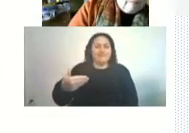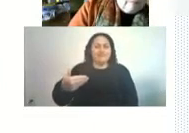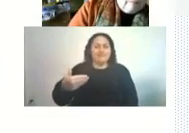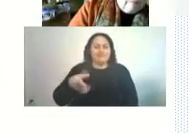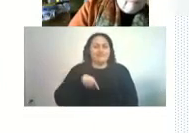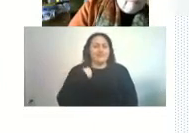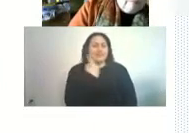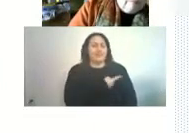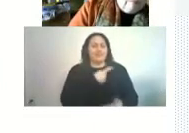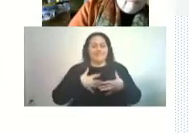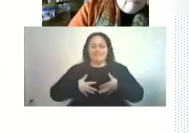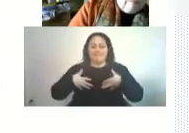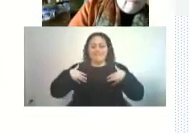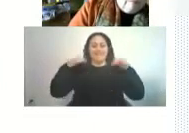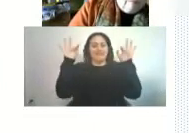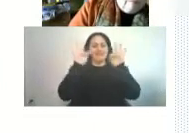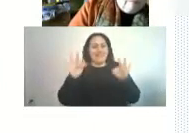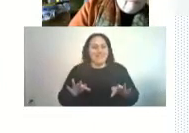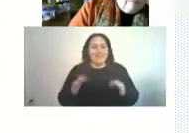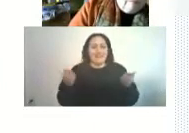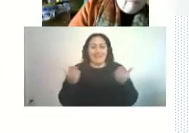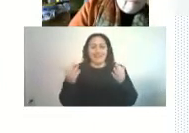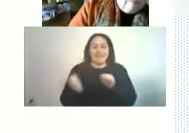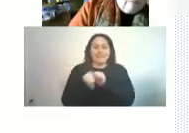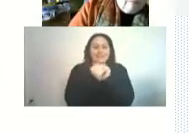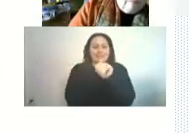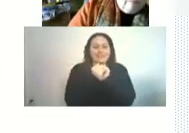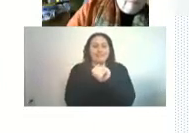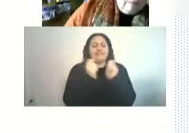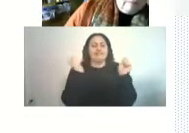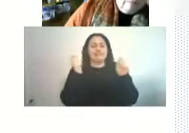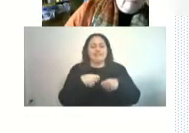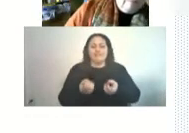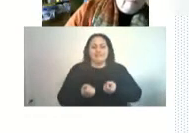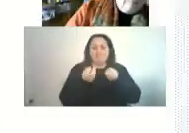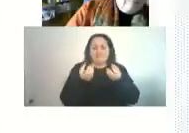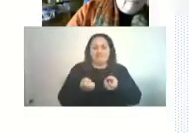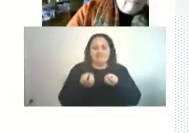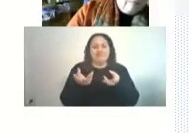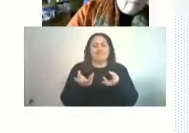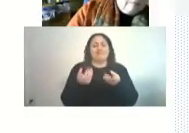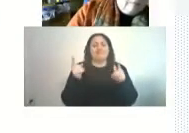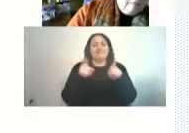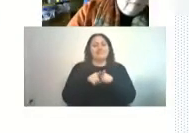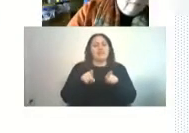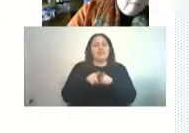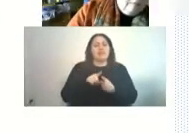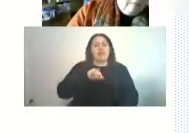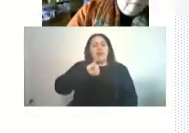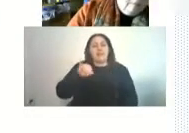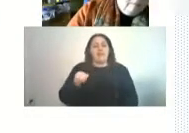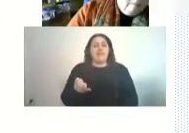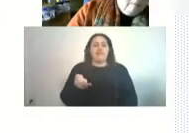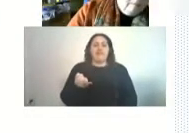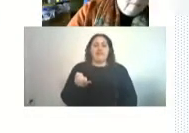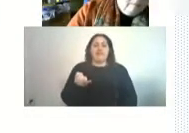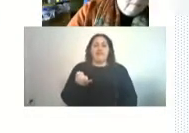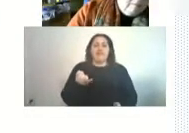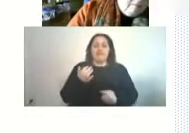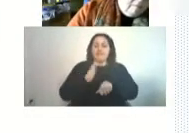alegria muito grande podermos estar aqui partilhando e podendo oportunizar esses momentos, né?